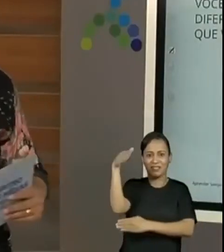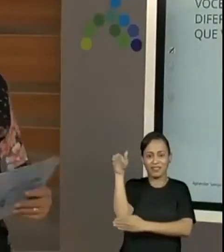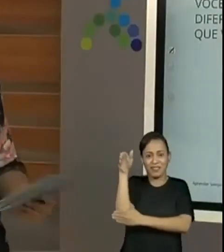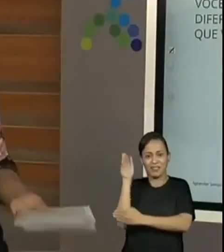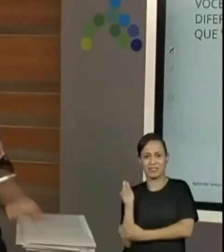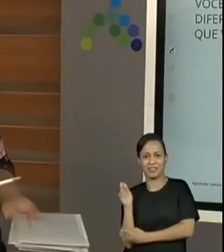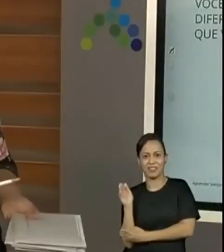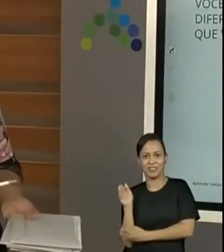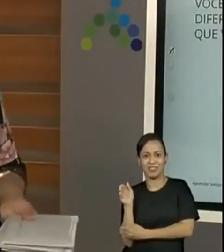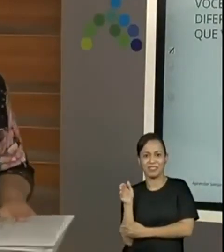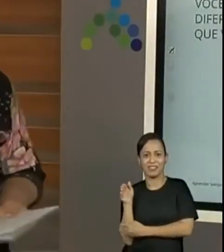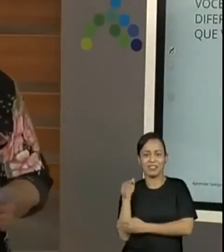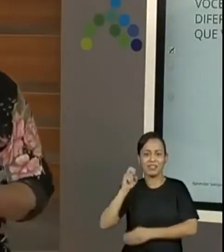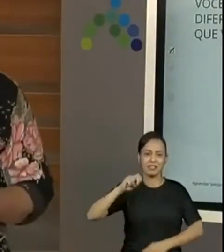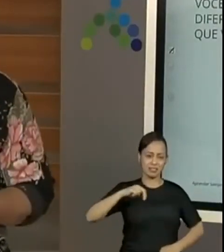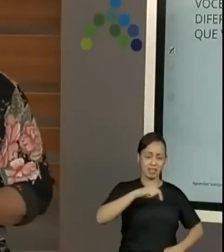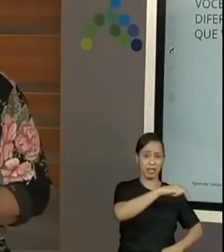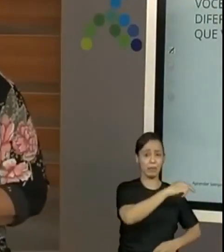coloca... essa aí acho que é